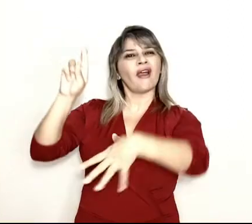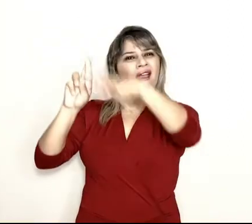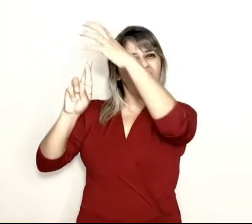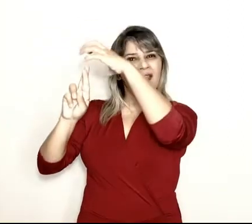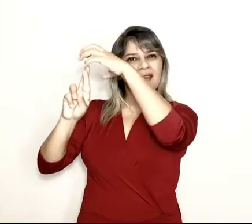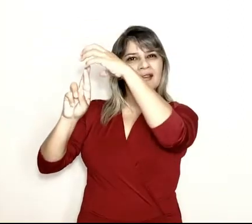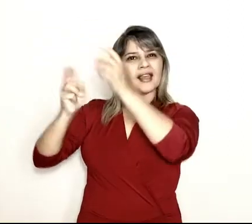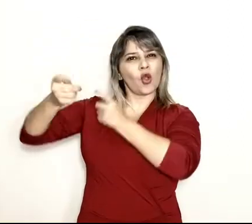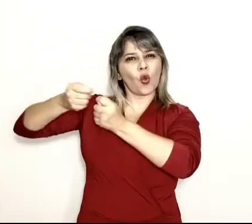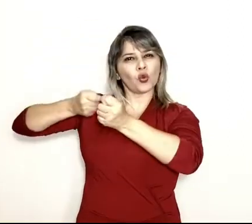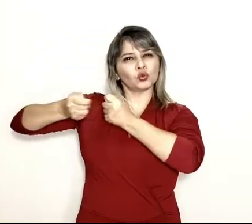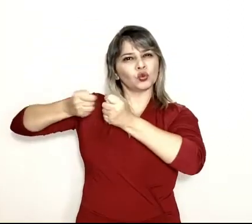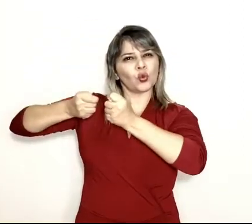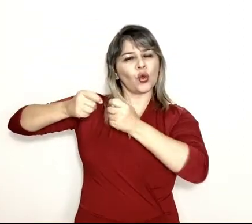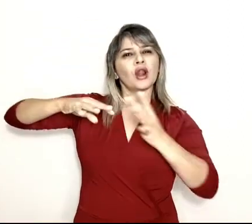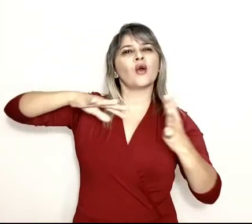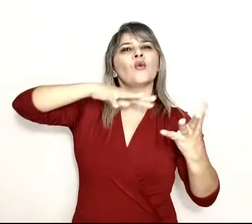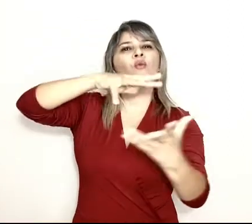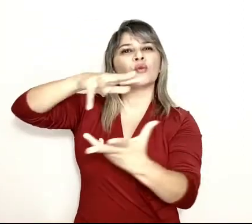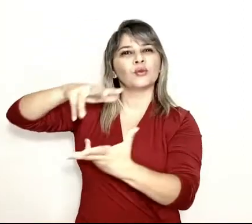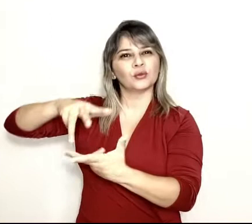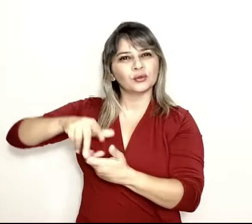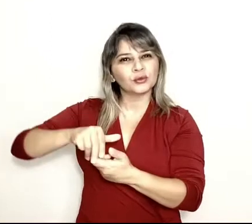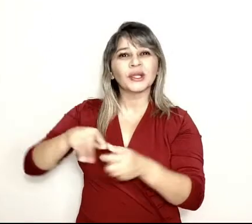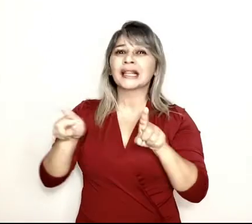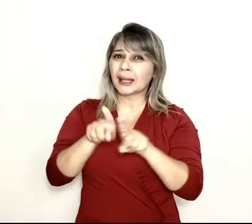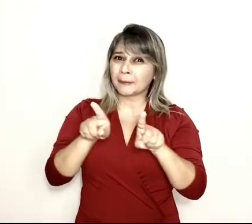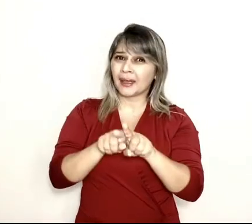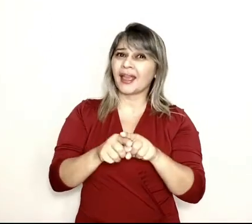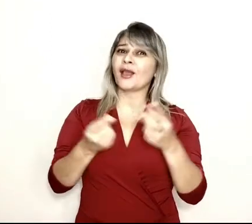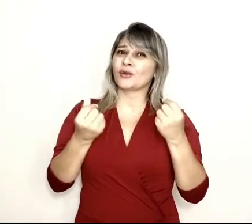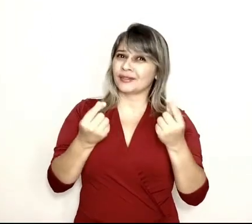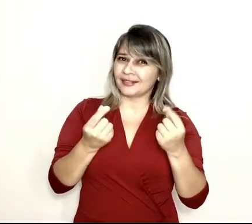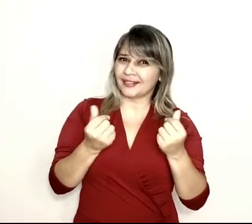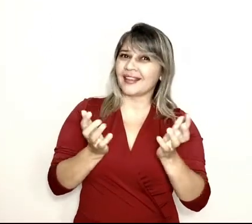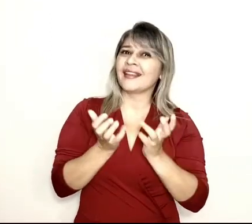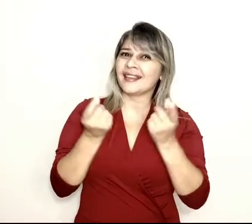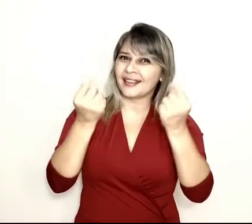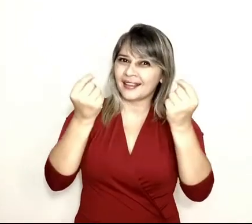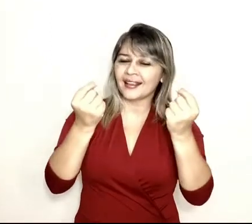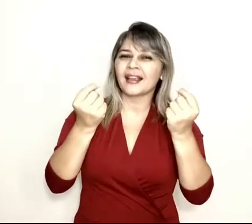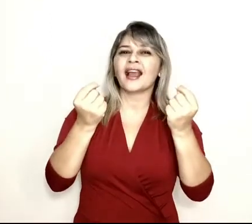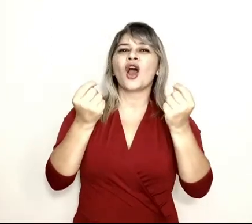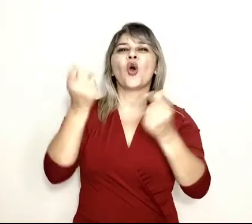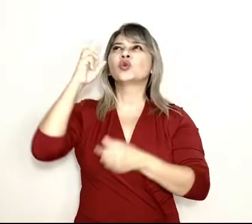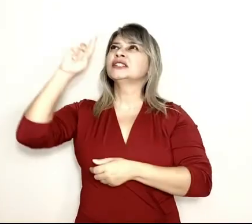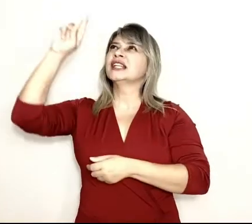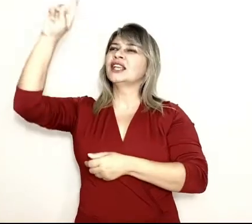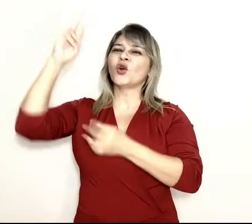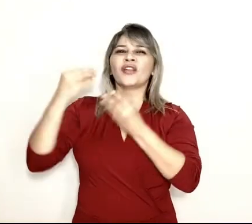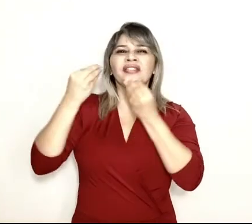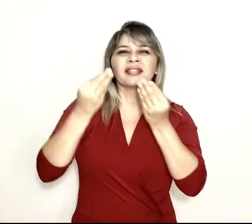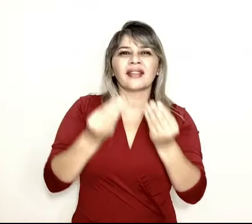tua força, e fazes grande e forte qualquer pessoa. Agora, nosso Deus, nós